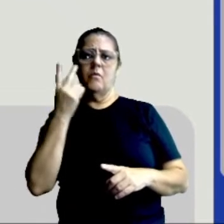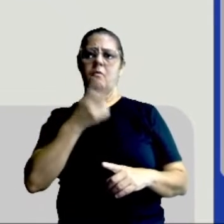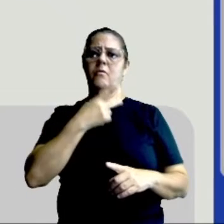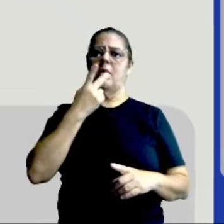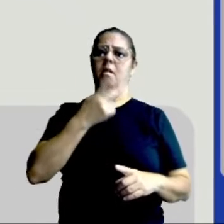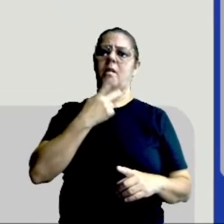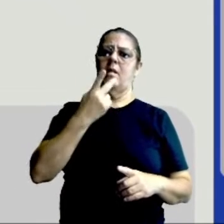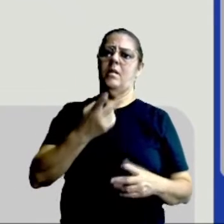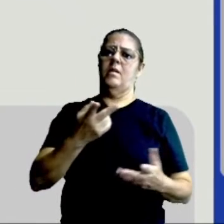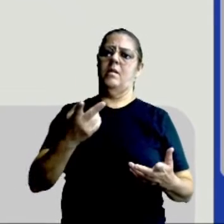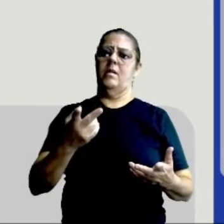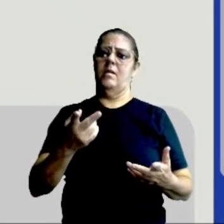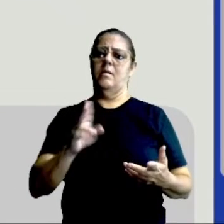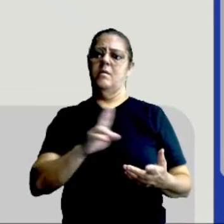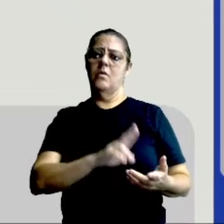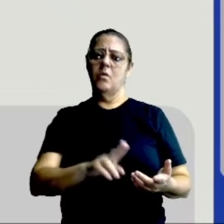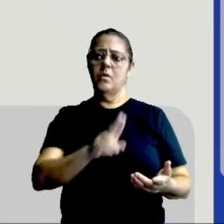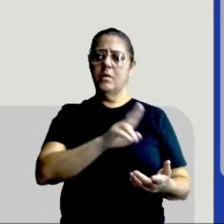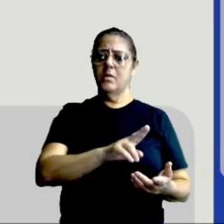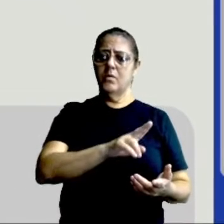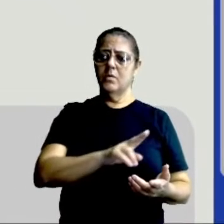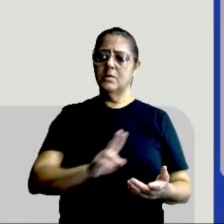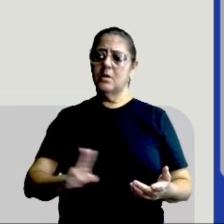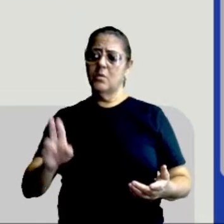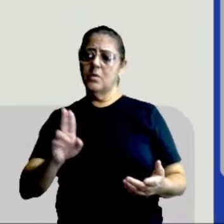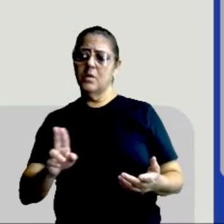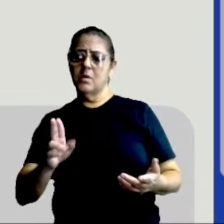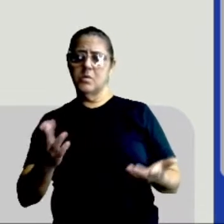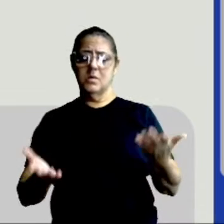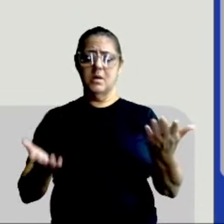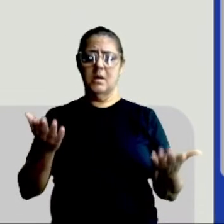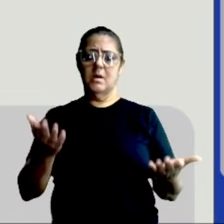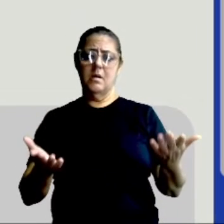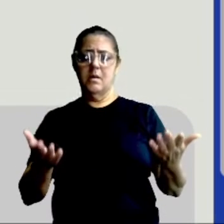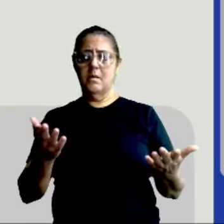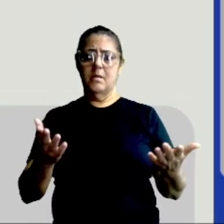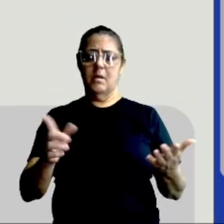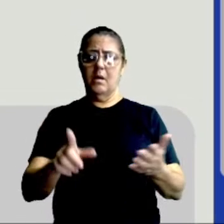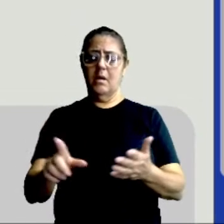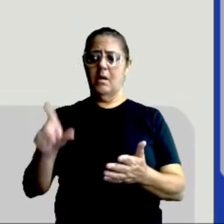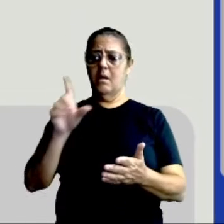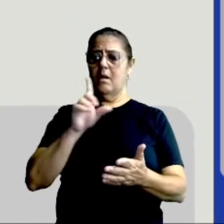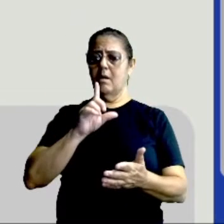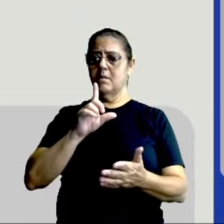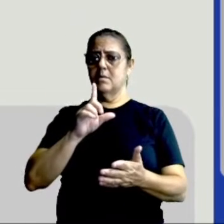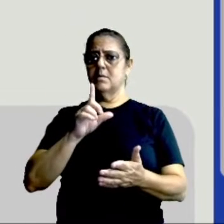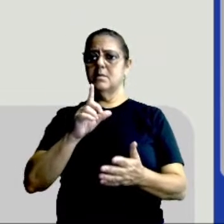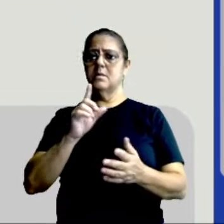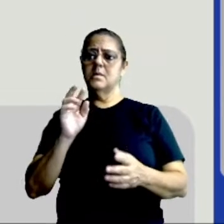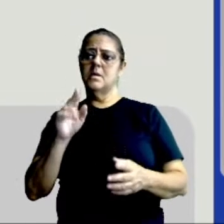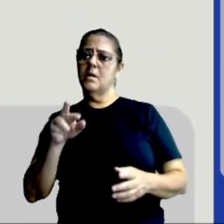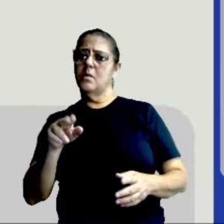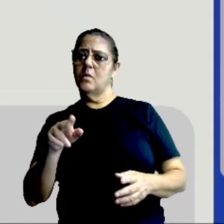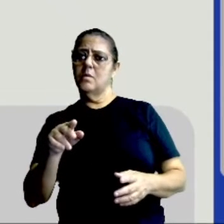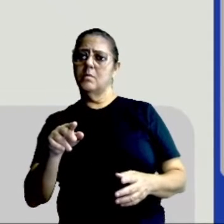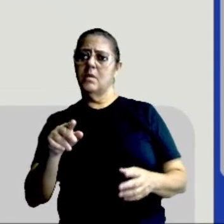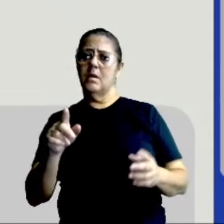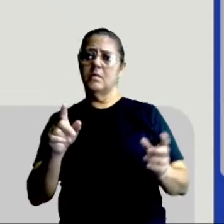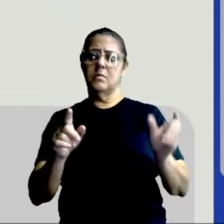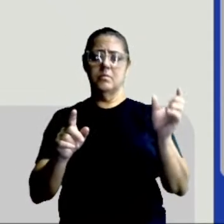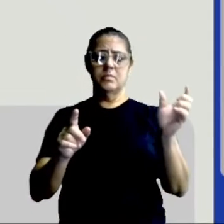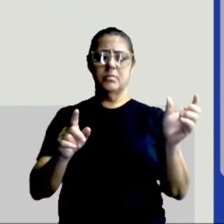dos membros de uma igualdade. Então, o que está escrito antes da igualdade compõe